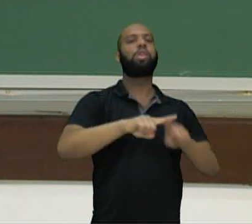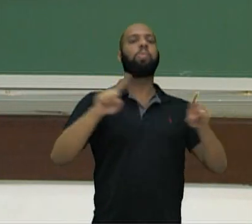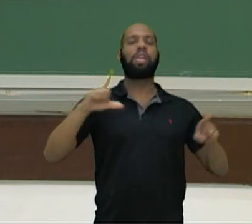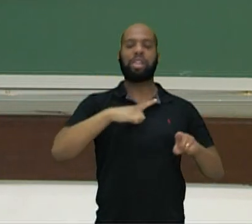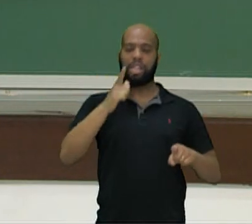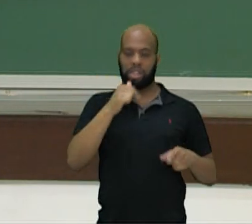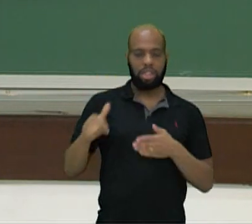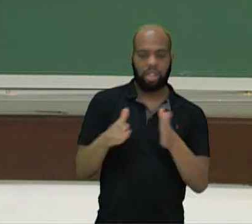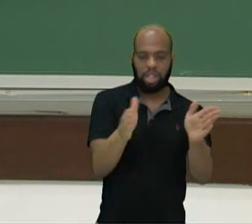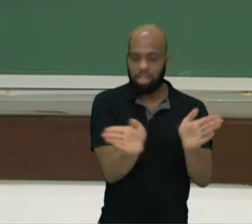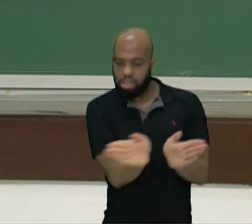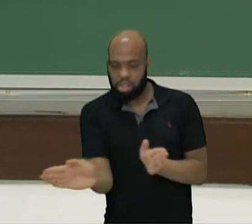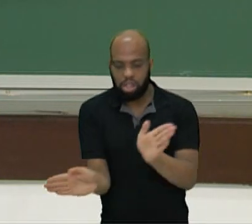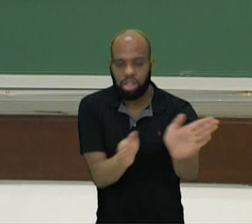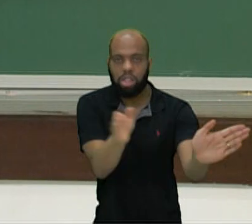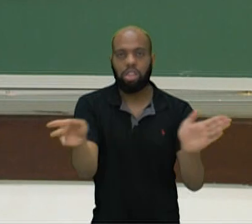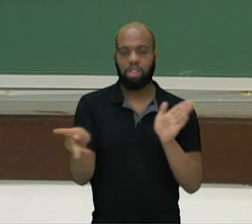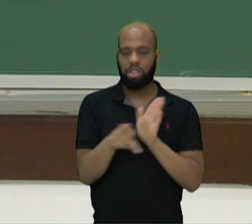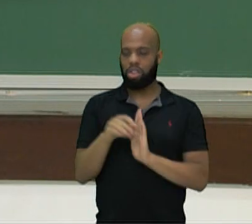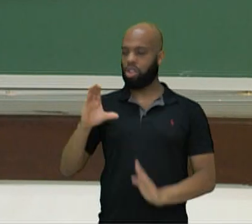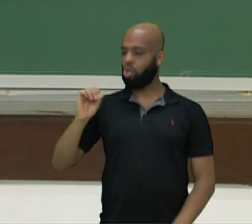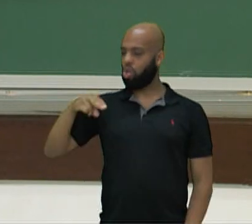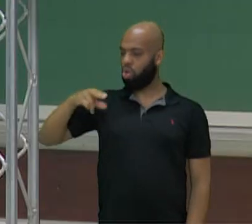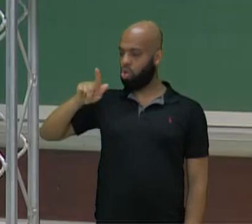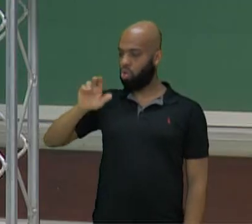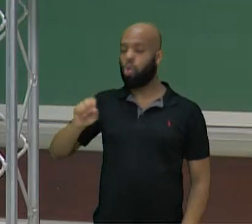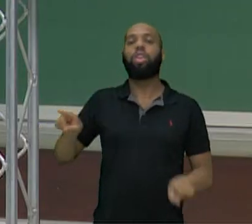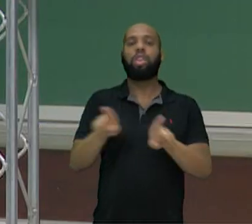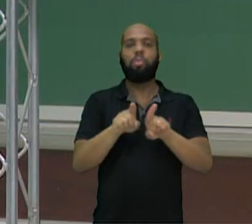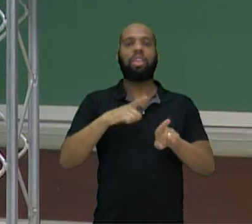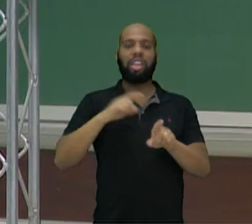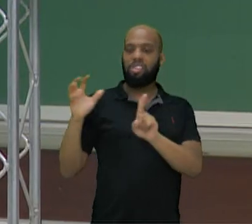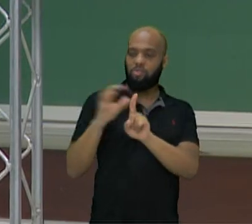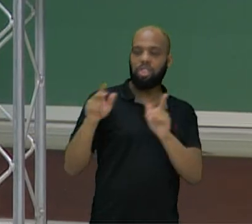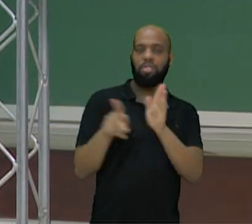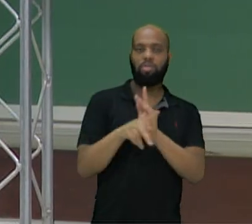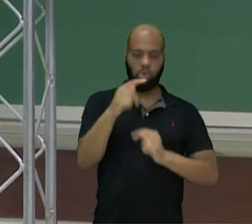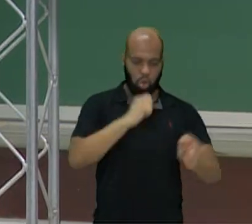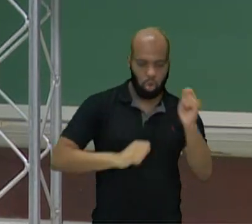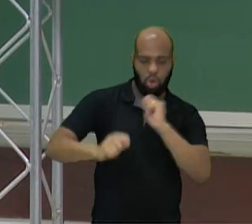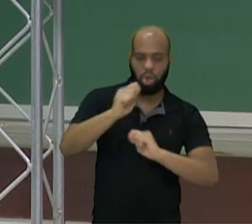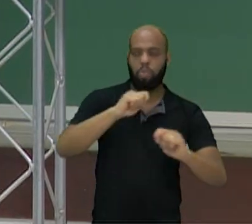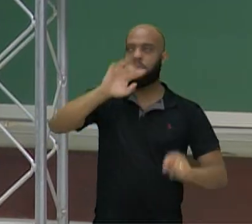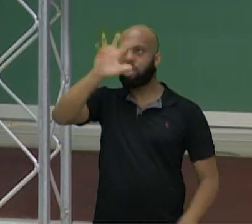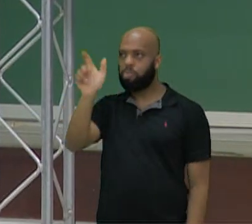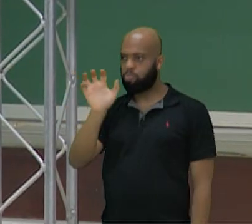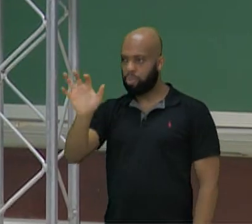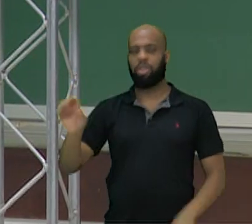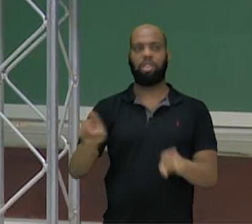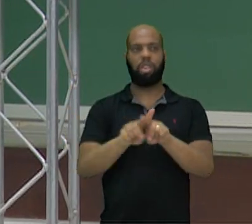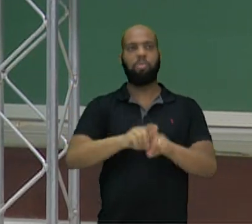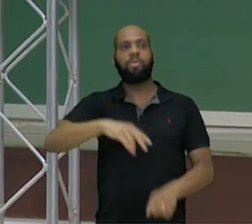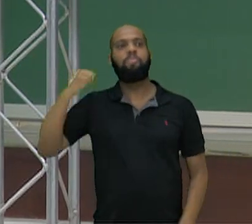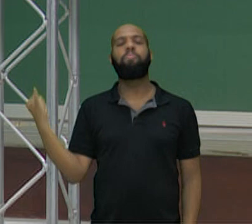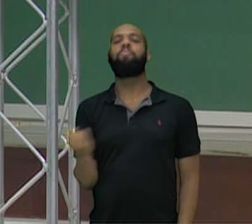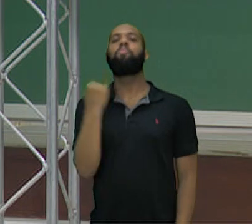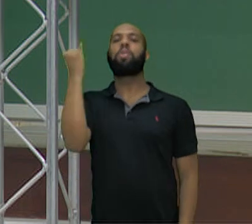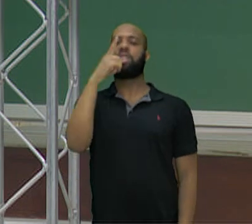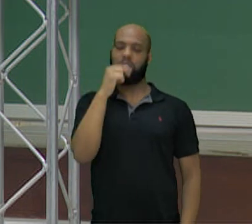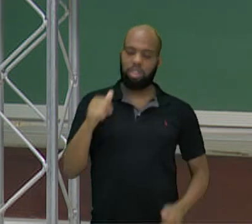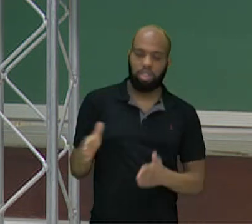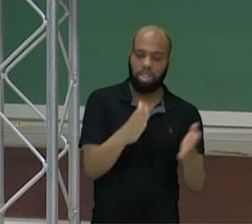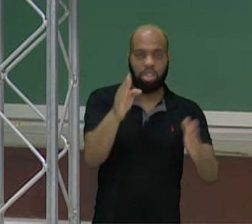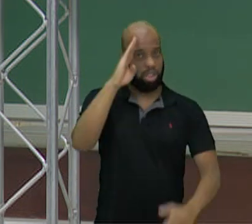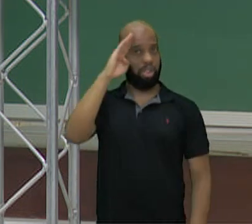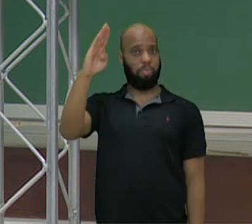Congo também tem uma economia muito importante naquele espaço territorial, né? E a importância, então, dos rios e